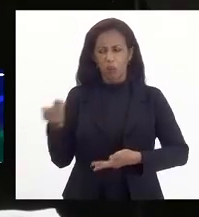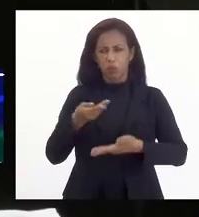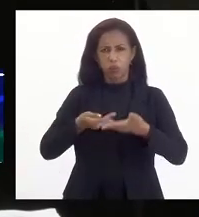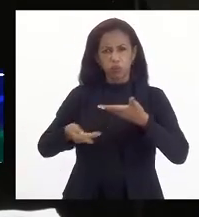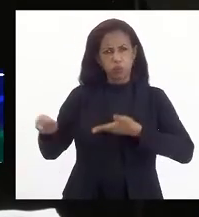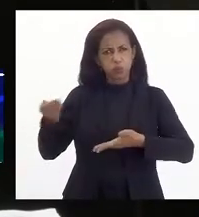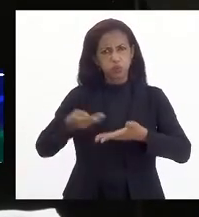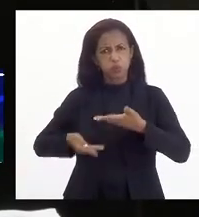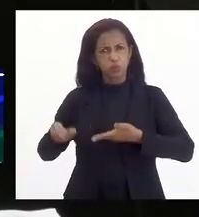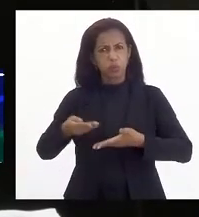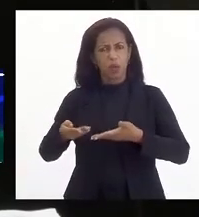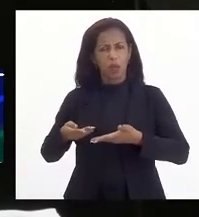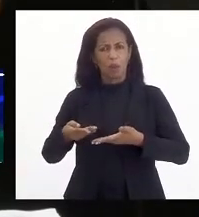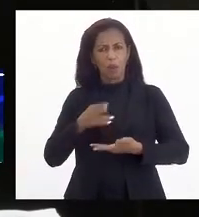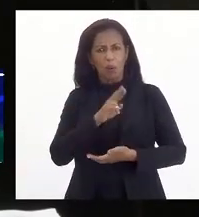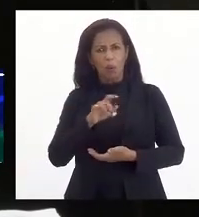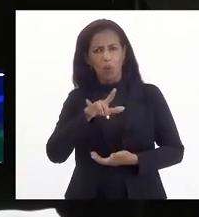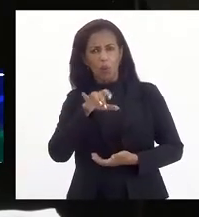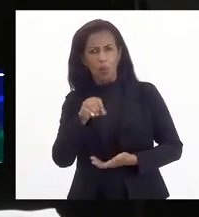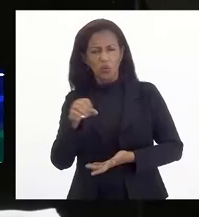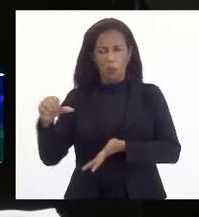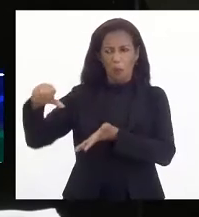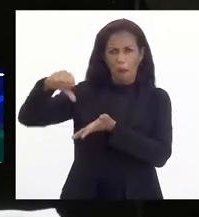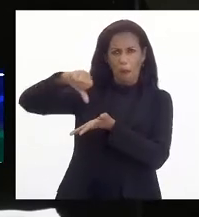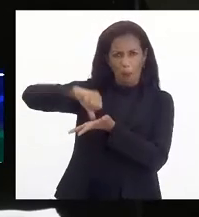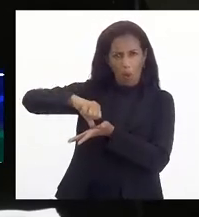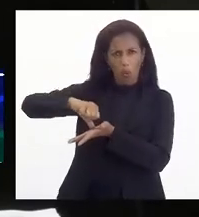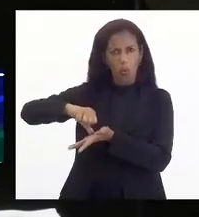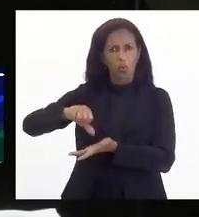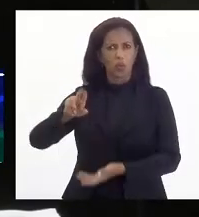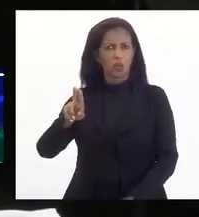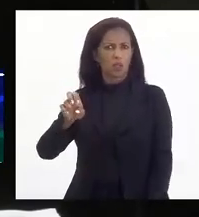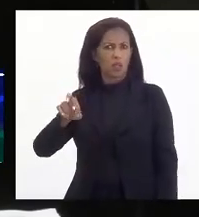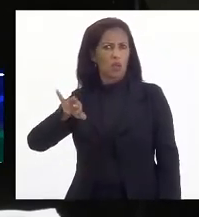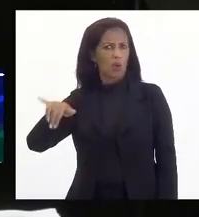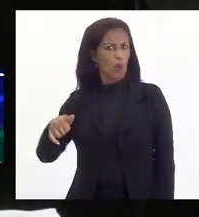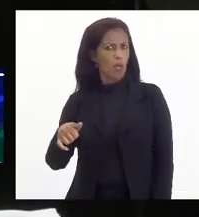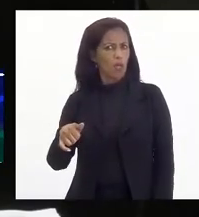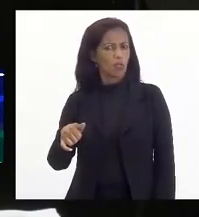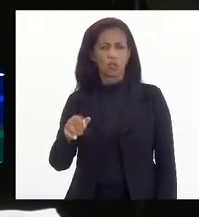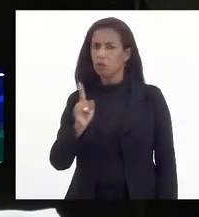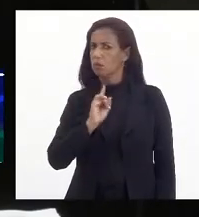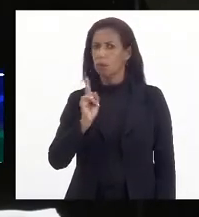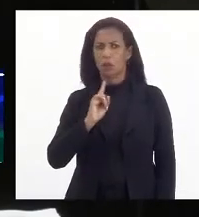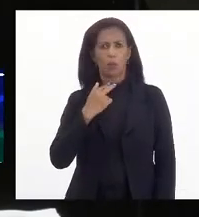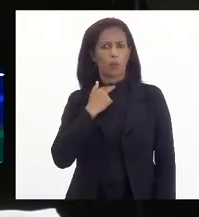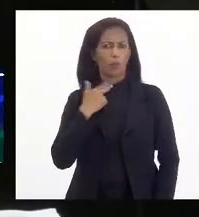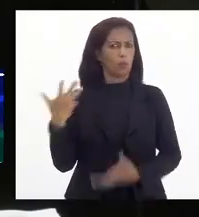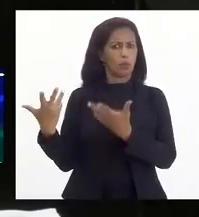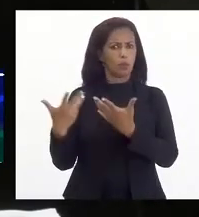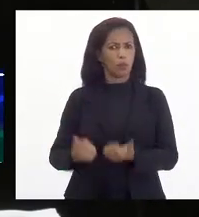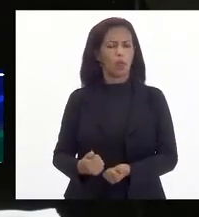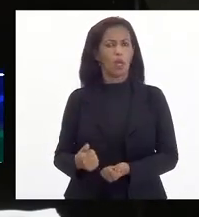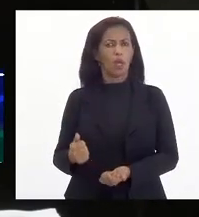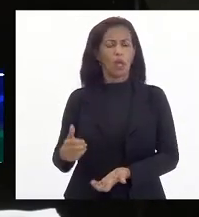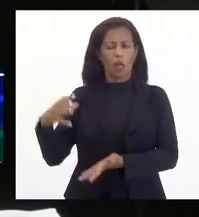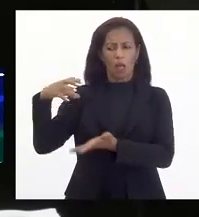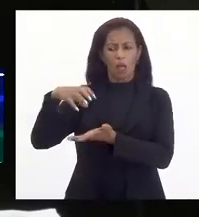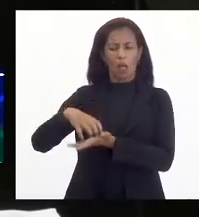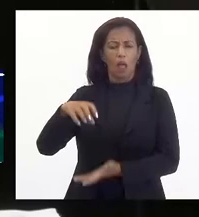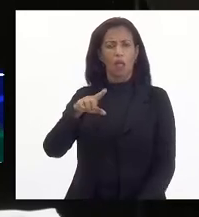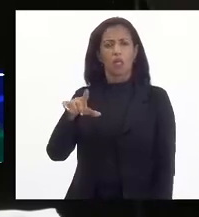o melhor dizer para colocar o erro como um pano da UERJ isso nós não vamos aceitar a zona oeste